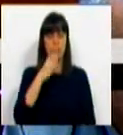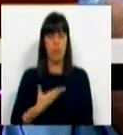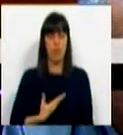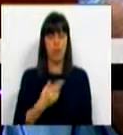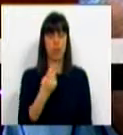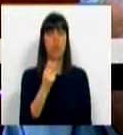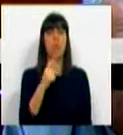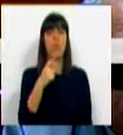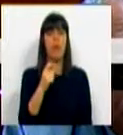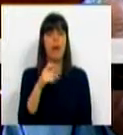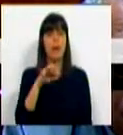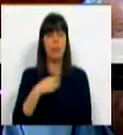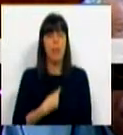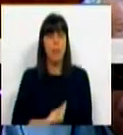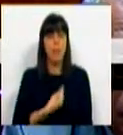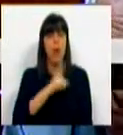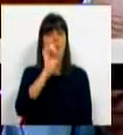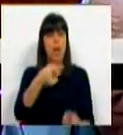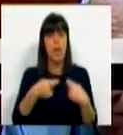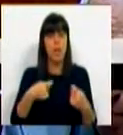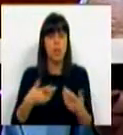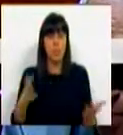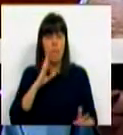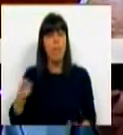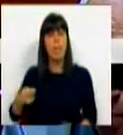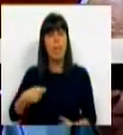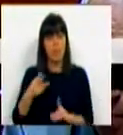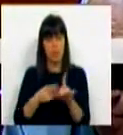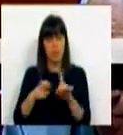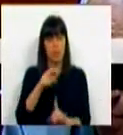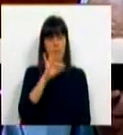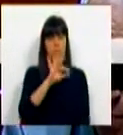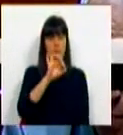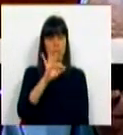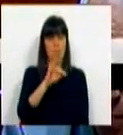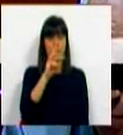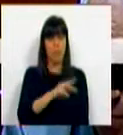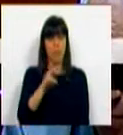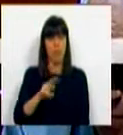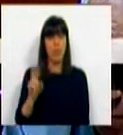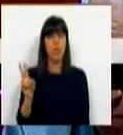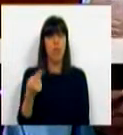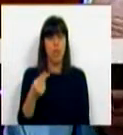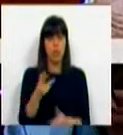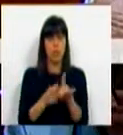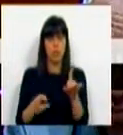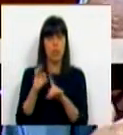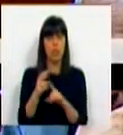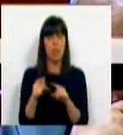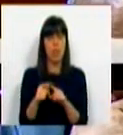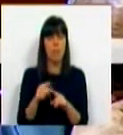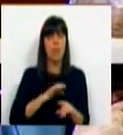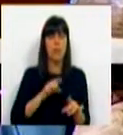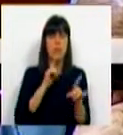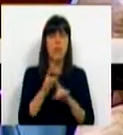Pacheco, eu não sei o que é que o preocupa na despesa. As pensões sobem 484 milhões de euros e sobem,